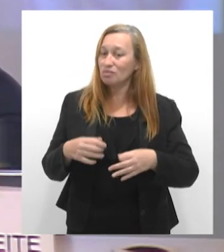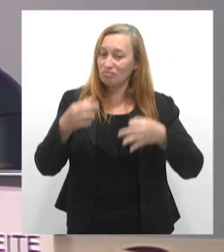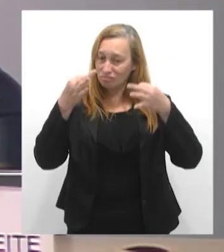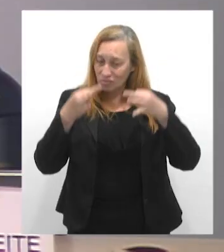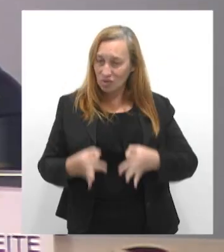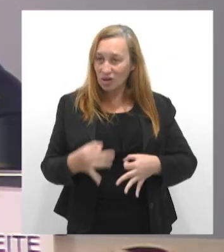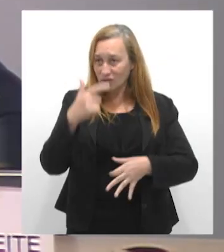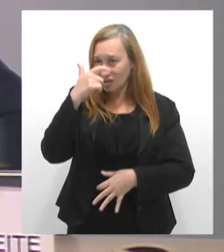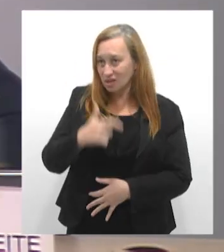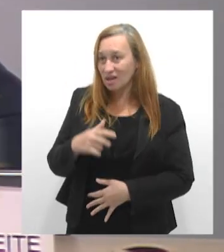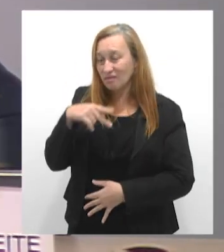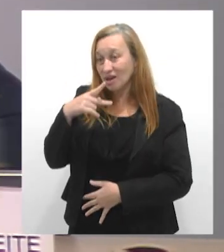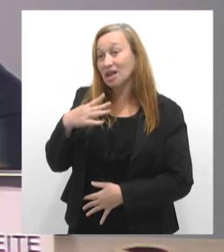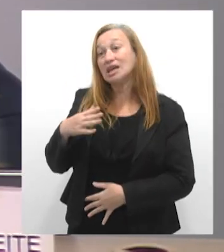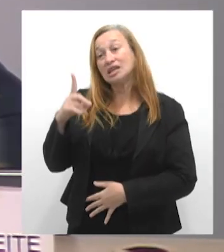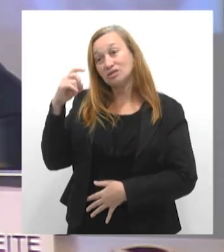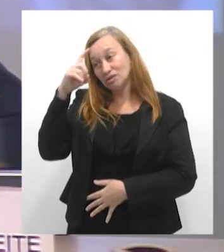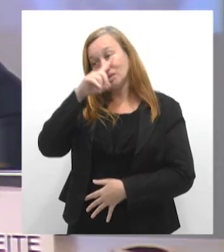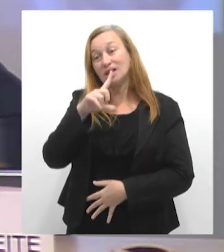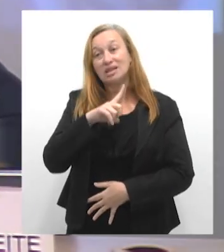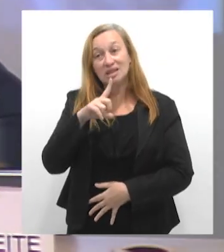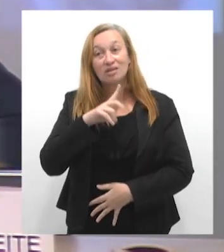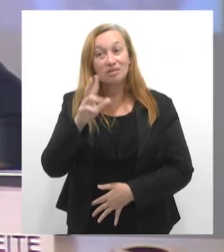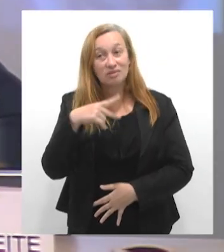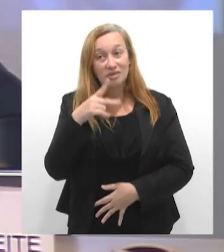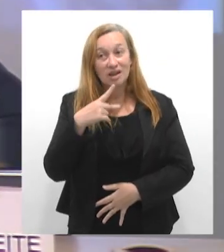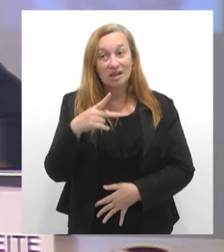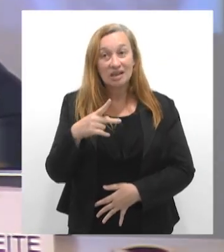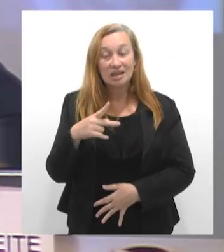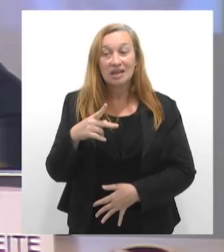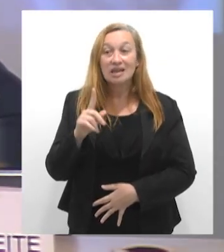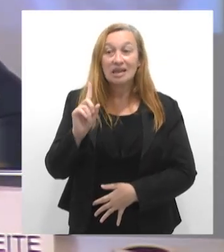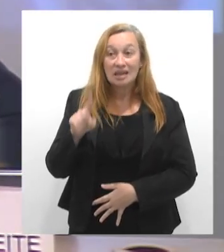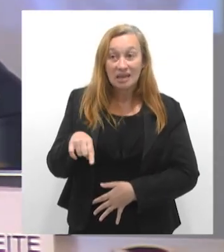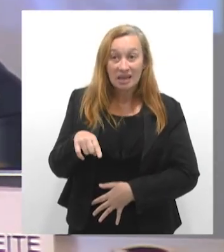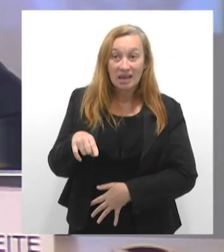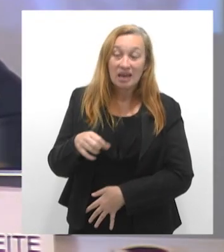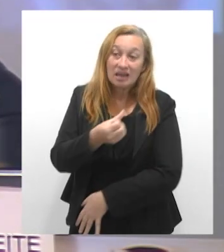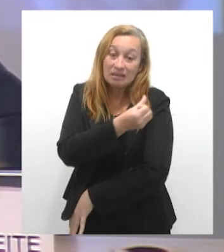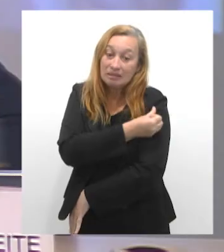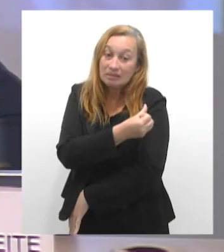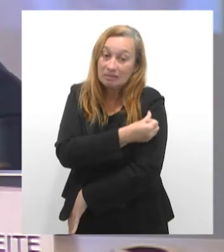que tem uma coisa que eu tenho maior dificuldade, que é lidar com o 6º ano. Eu tenho